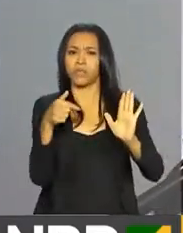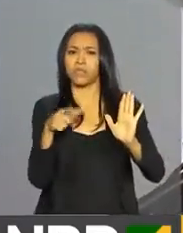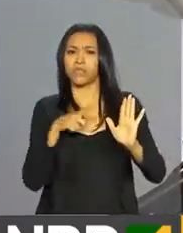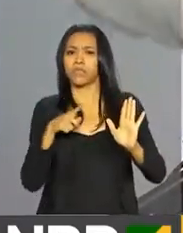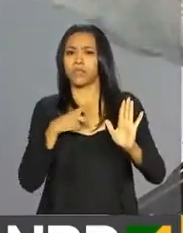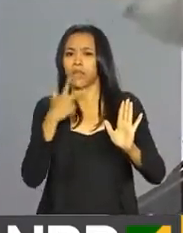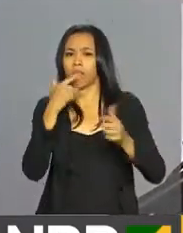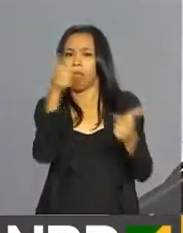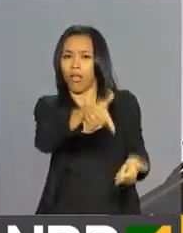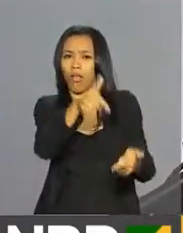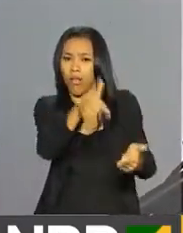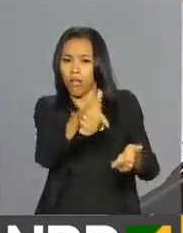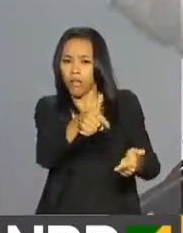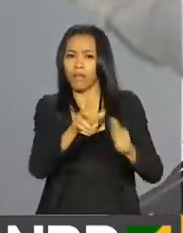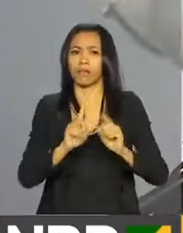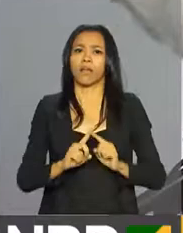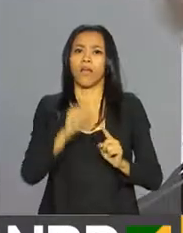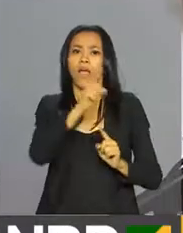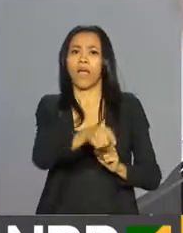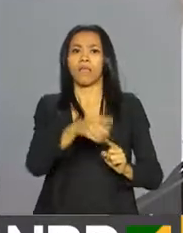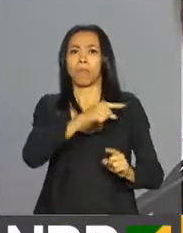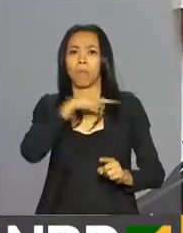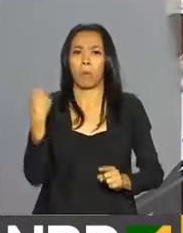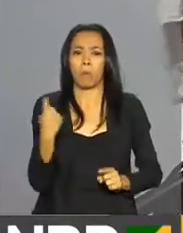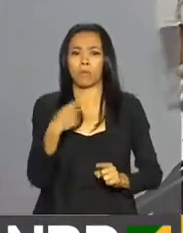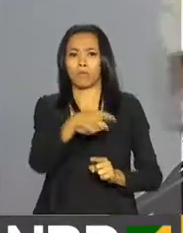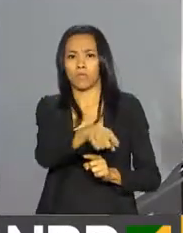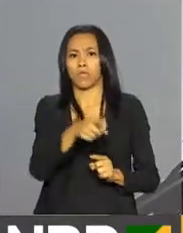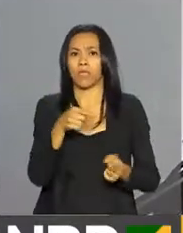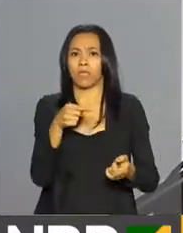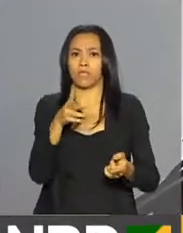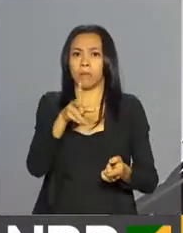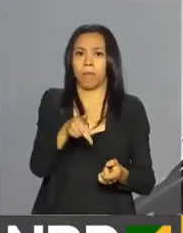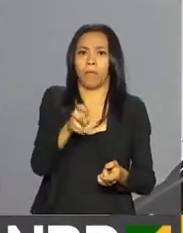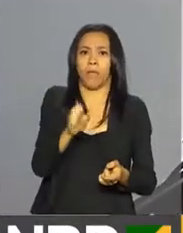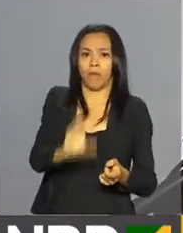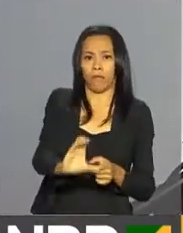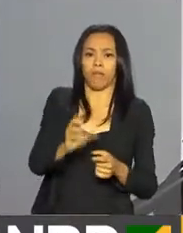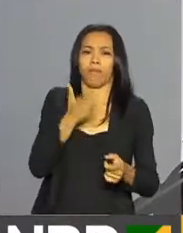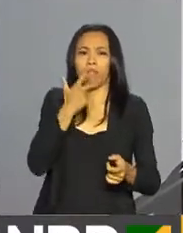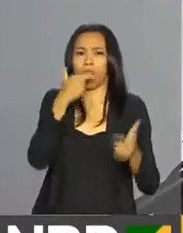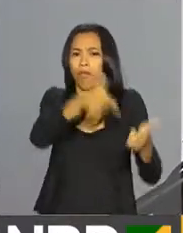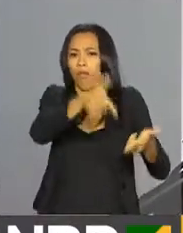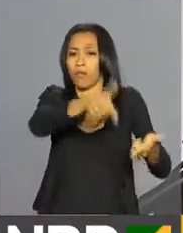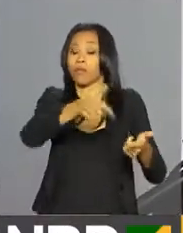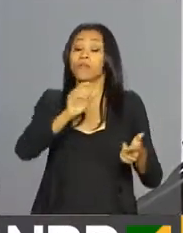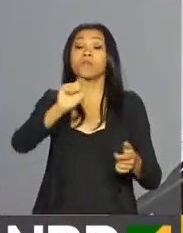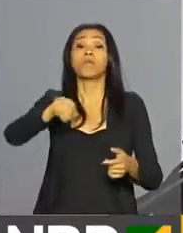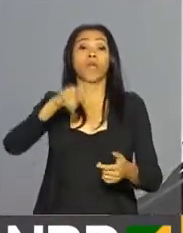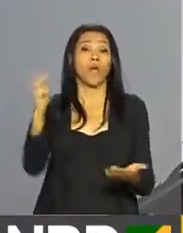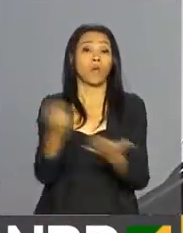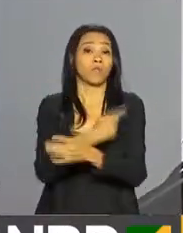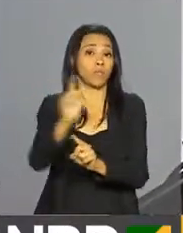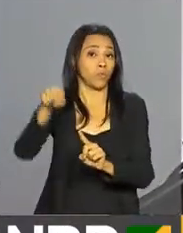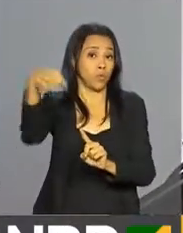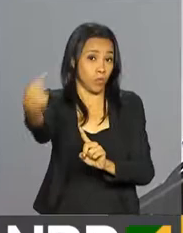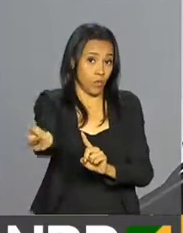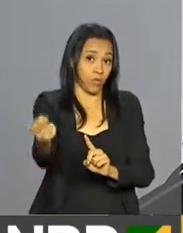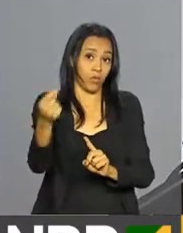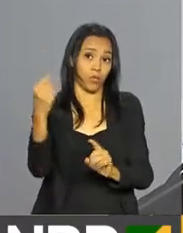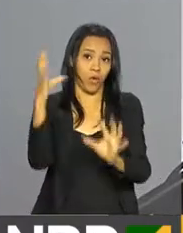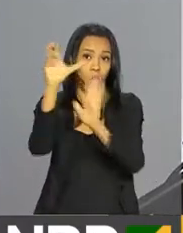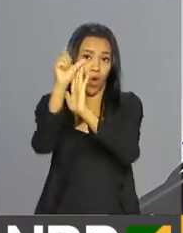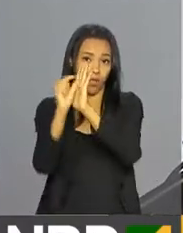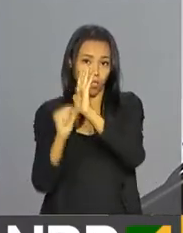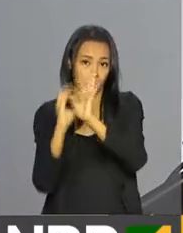acabar com a educação acabar com saúde é sempre diferente em mente o que aconteceu logo do outro no outro lançamento é que nós levamos